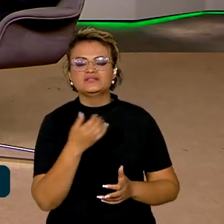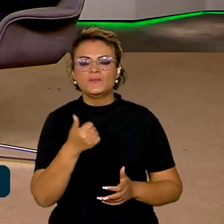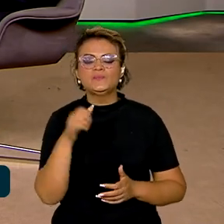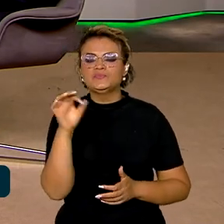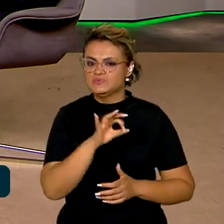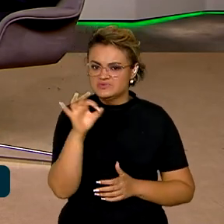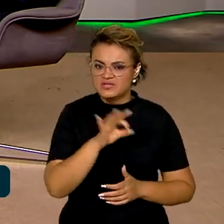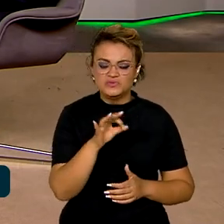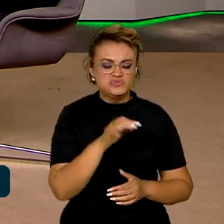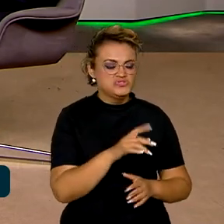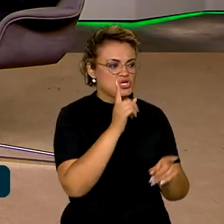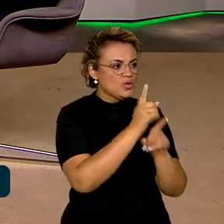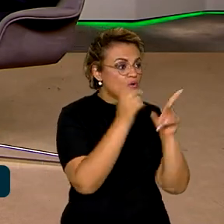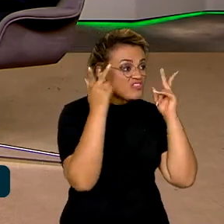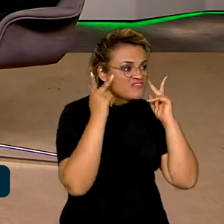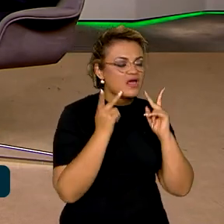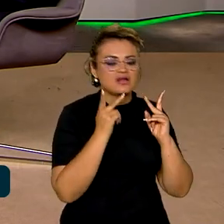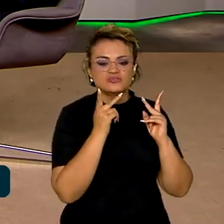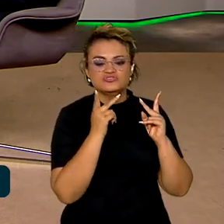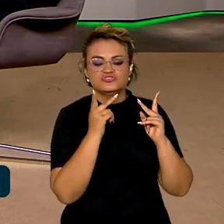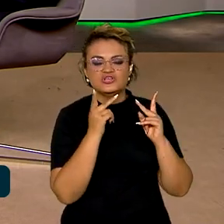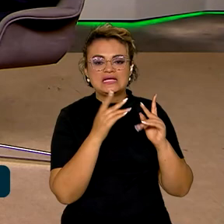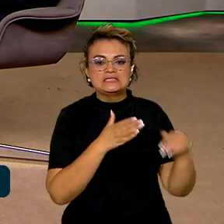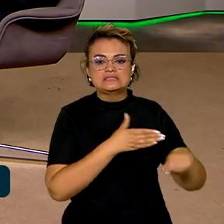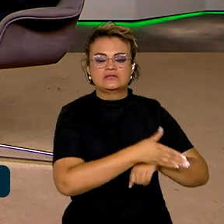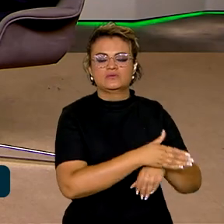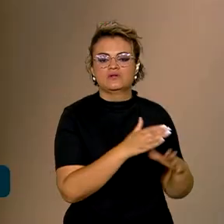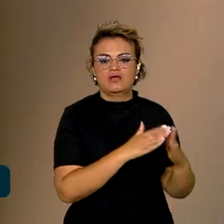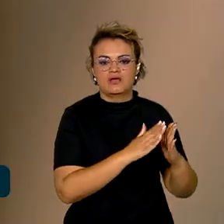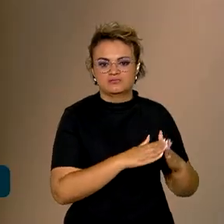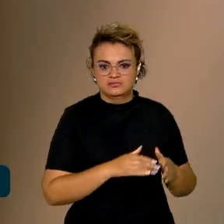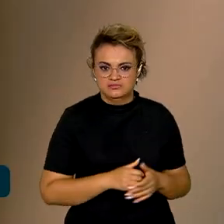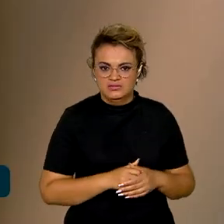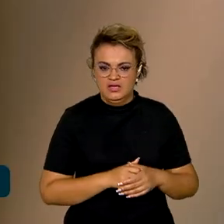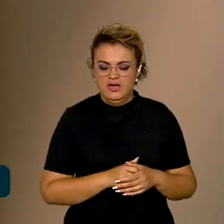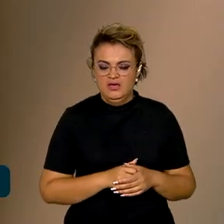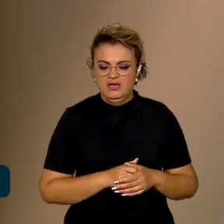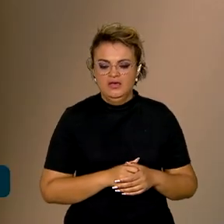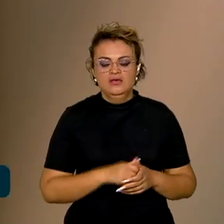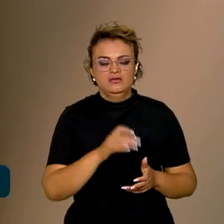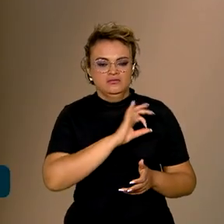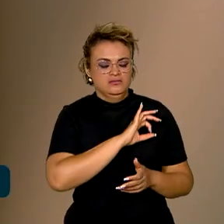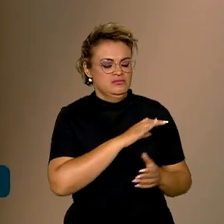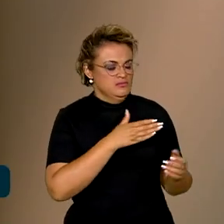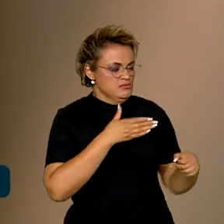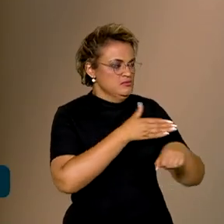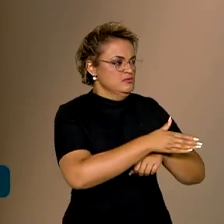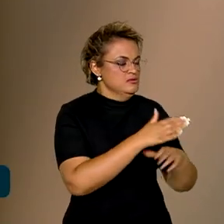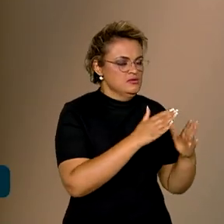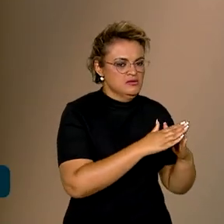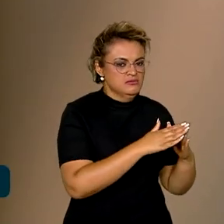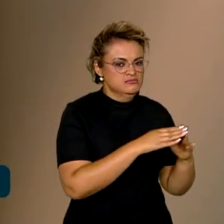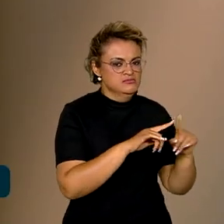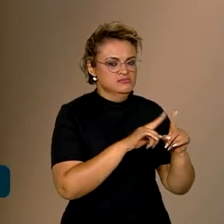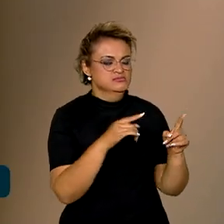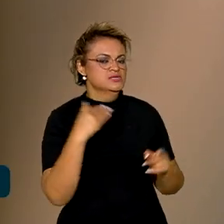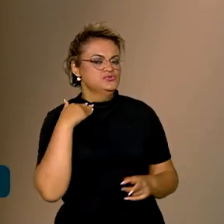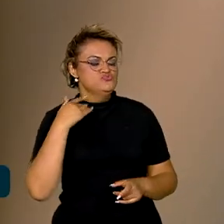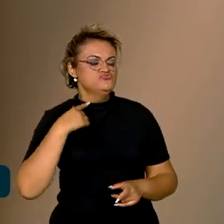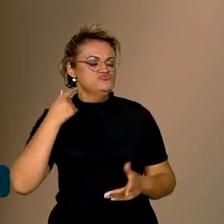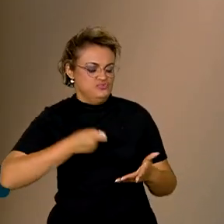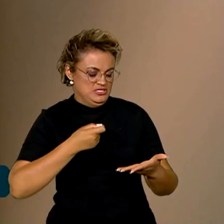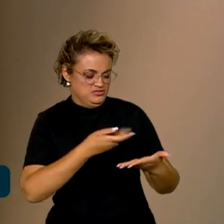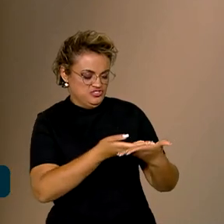dos casos, o flagrante acontece em residências. Os policiais entram nas residências sem mandado,